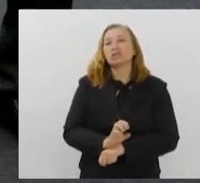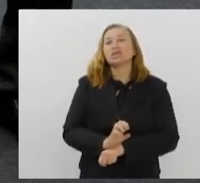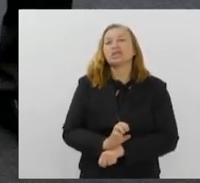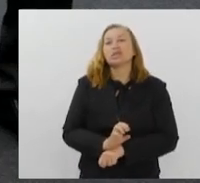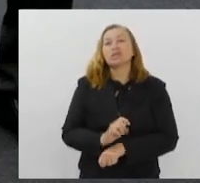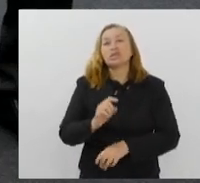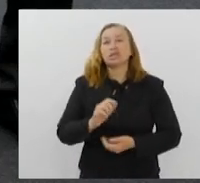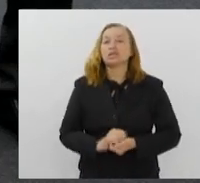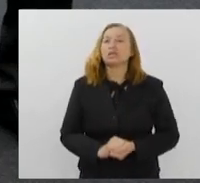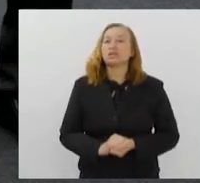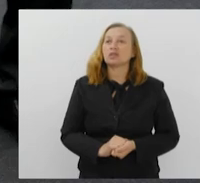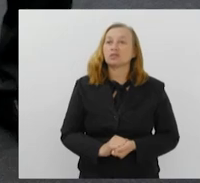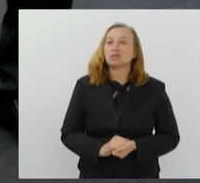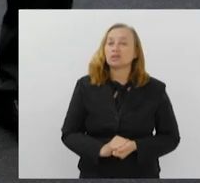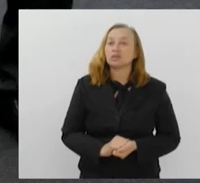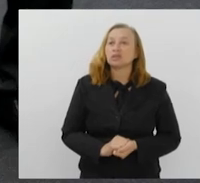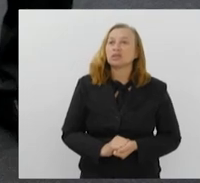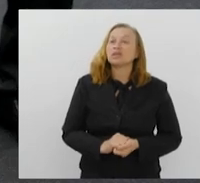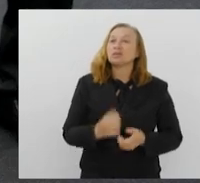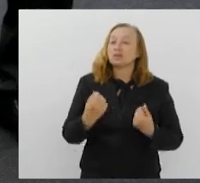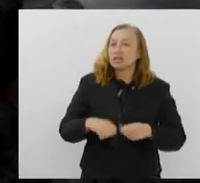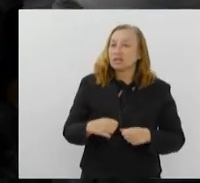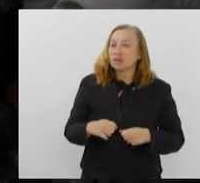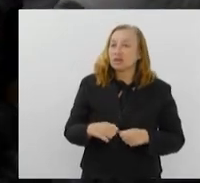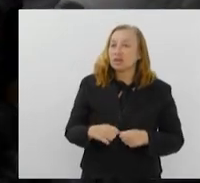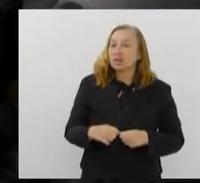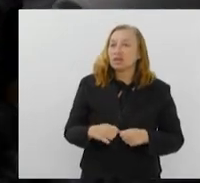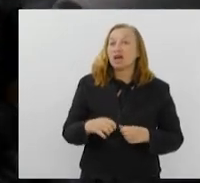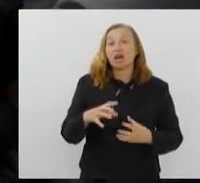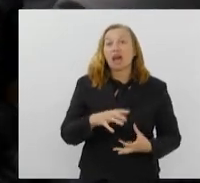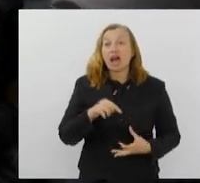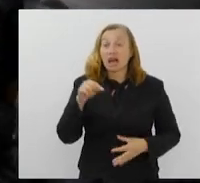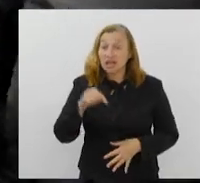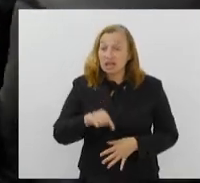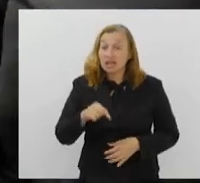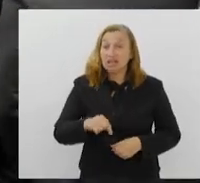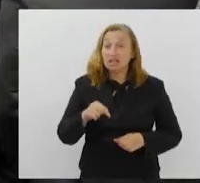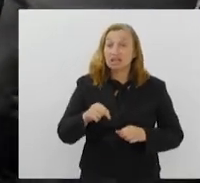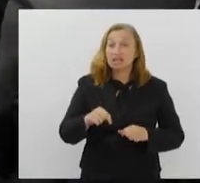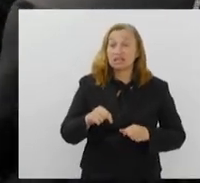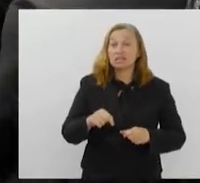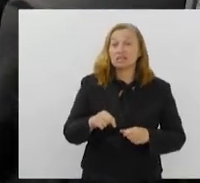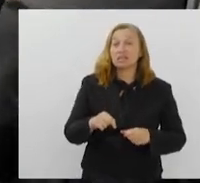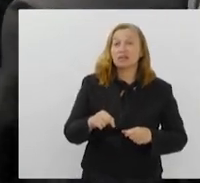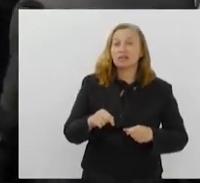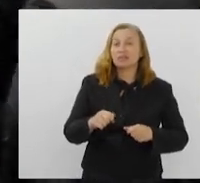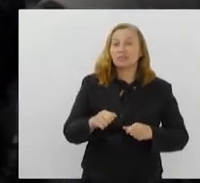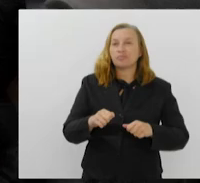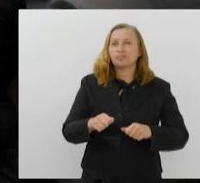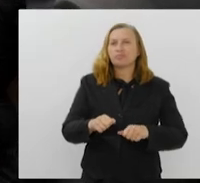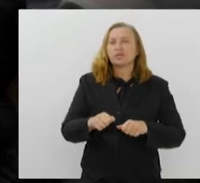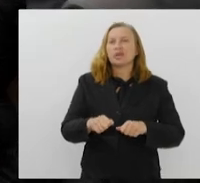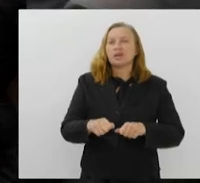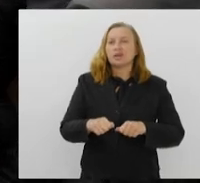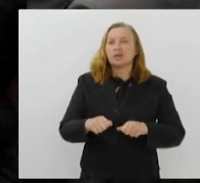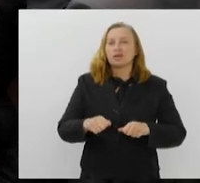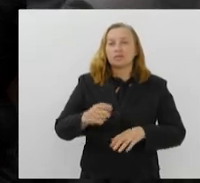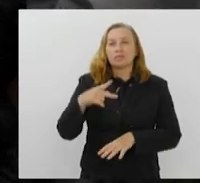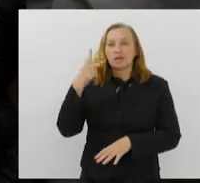de dar golpe em empresas, funcionário fantasma. Aqui nesse parlamento passaram grandes figuras da política